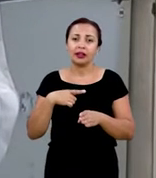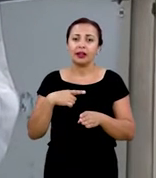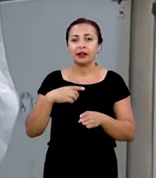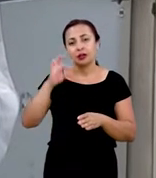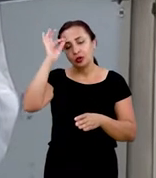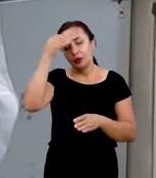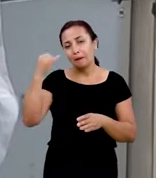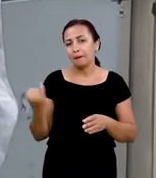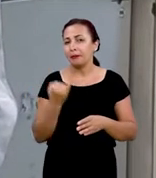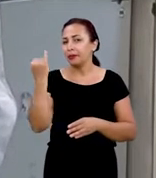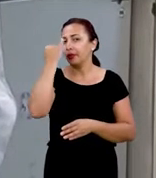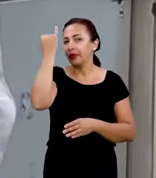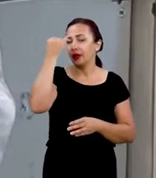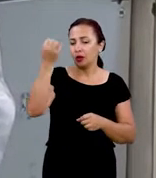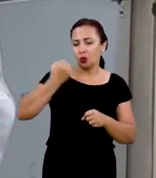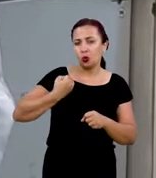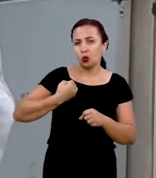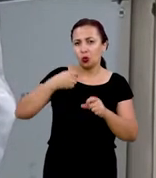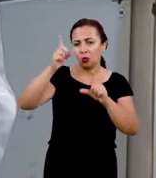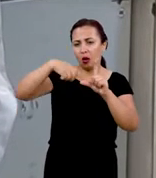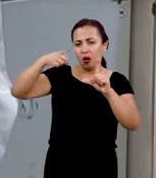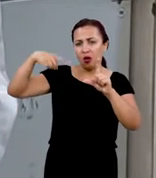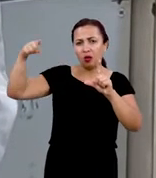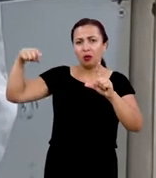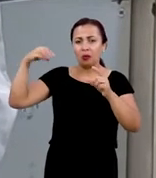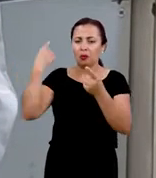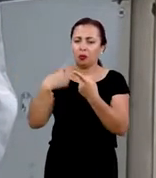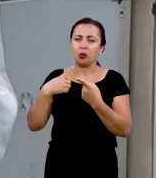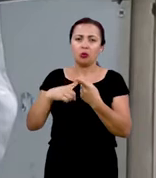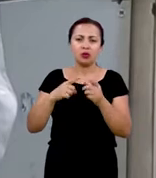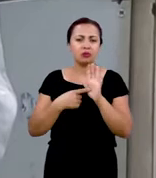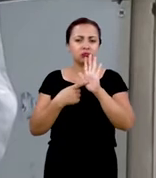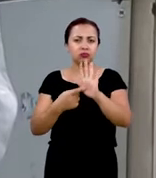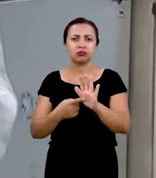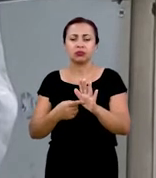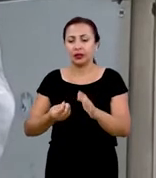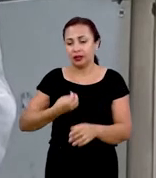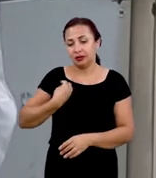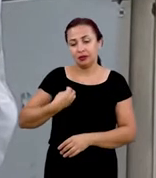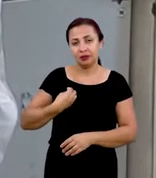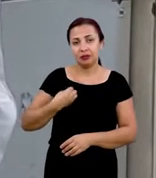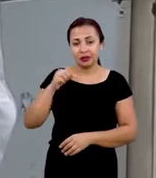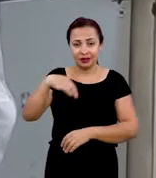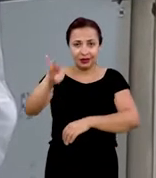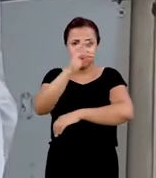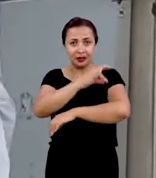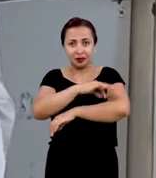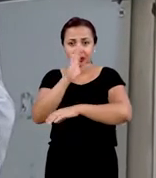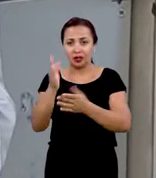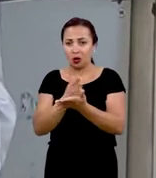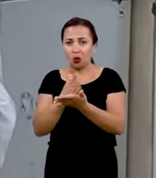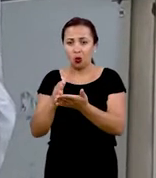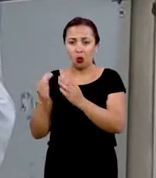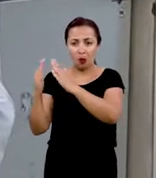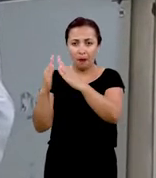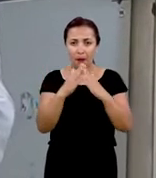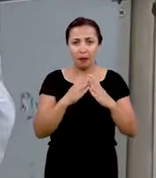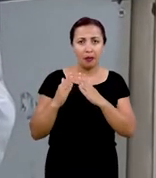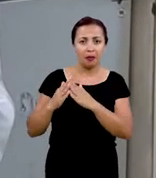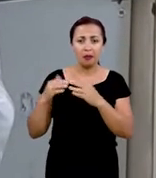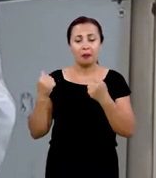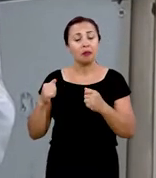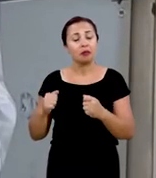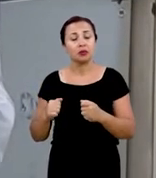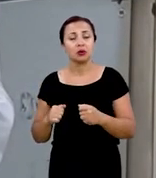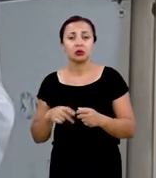E esse dado é importante porque ele demonstra que a presença desse inseto em determinados bairros,